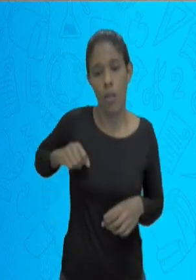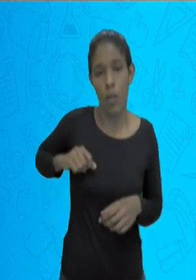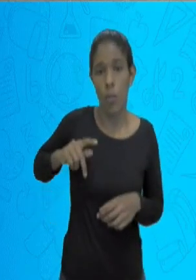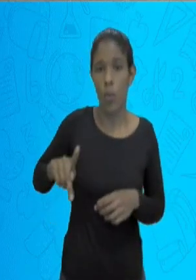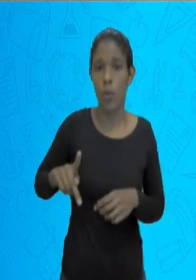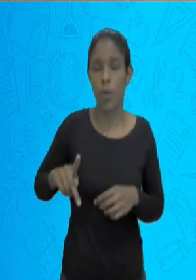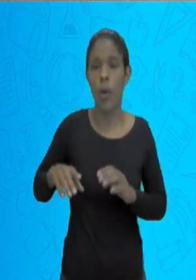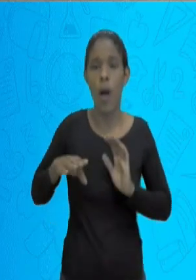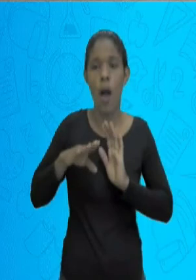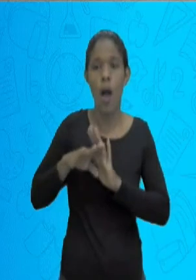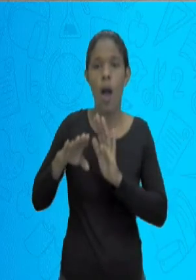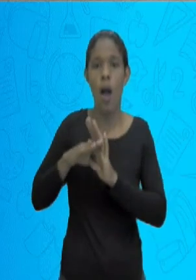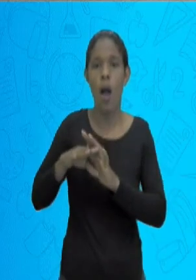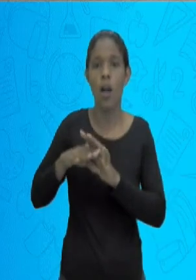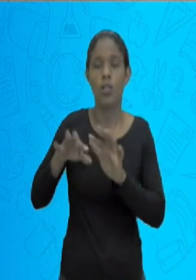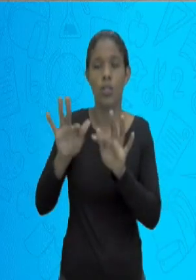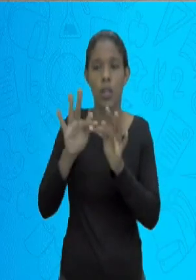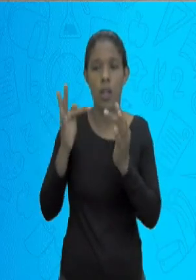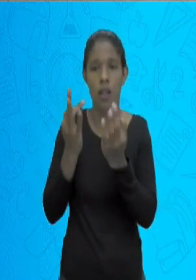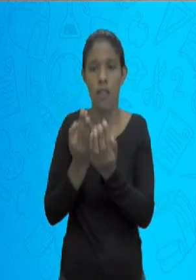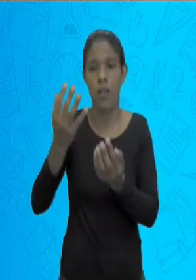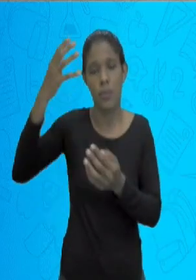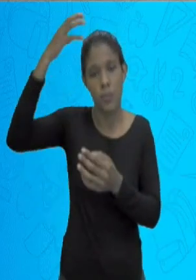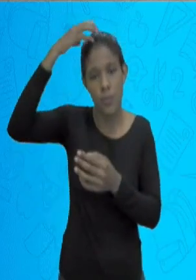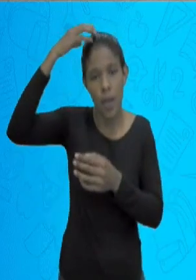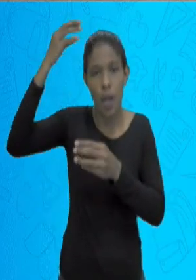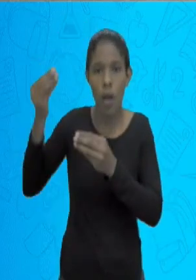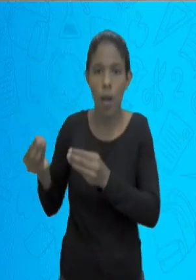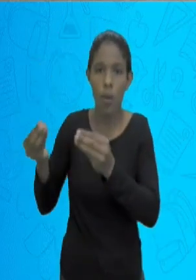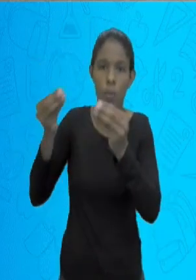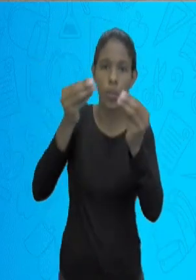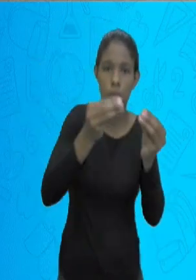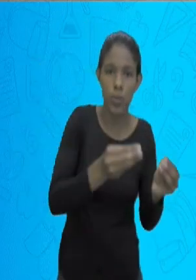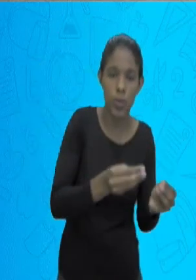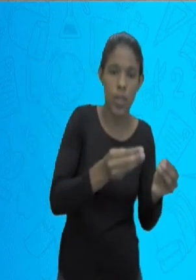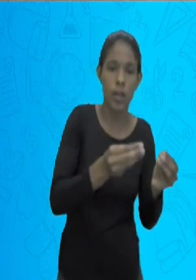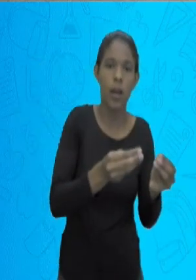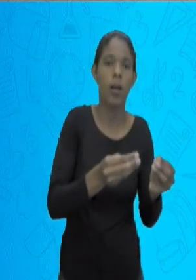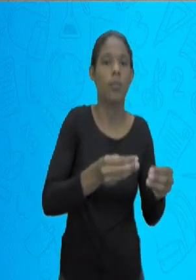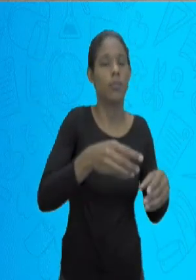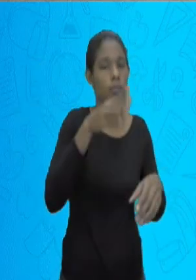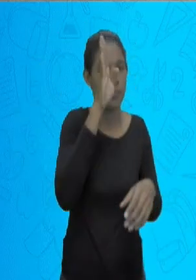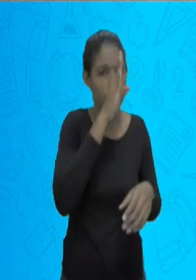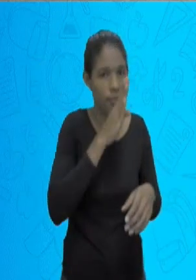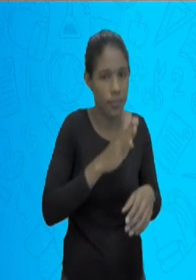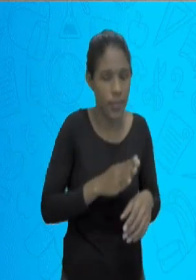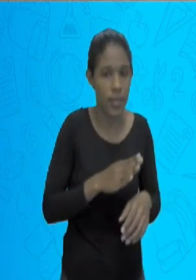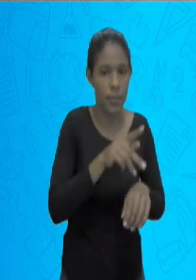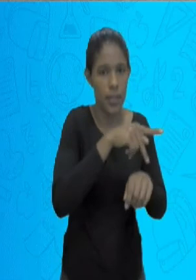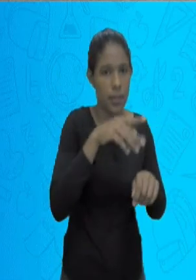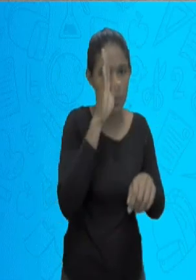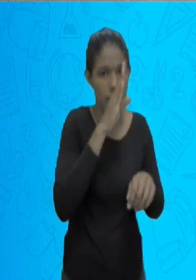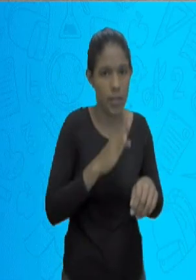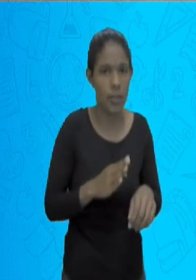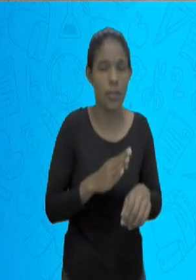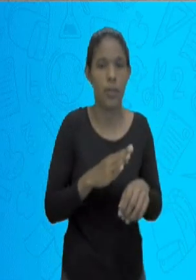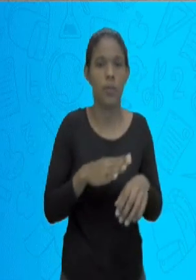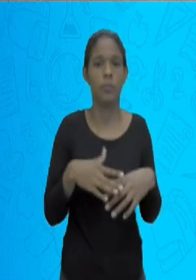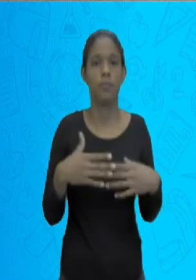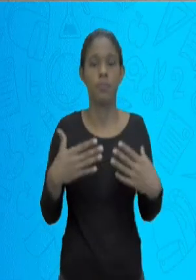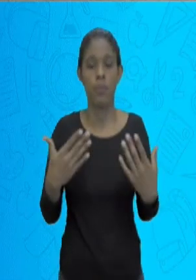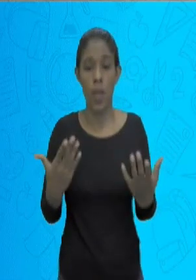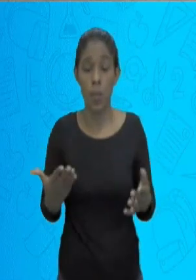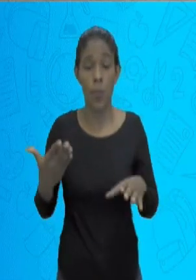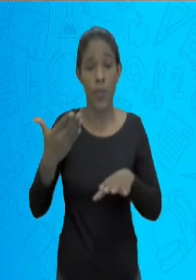Portugal, ajuda a trazer a corte portuguesa para o Brasil, com a figura de Dom João VI.